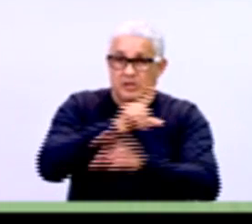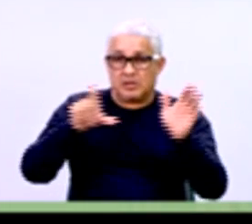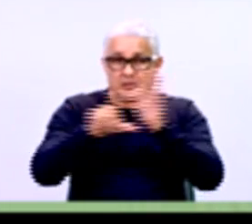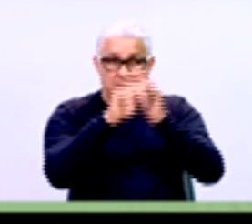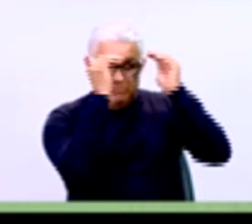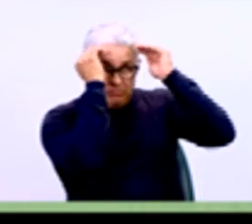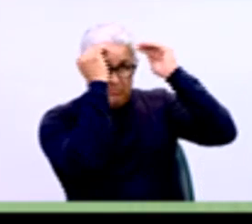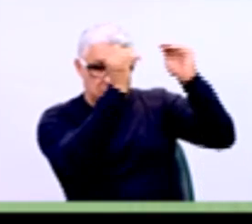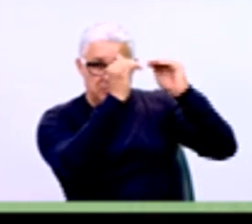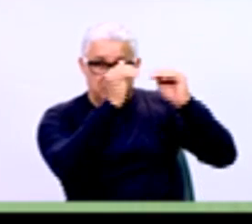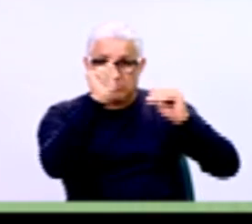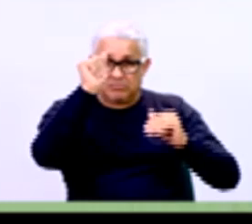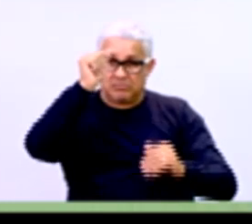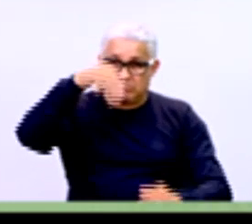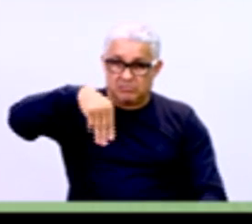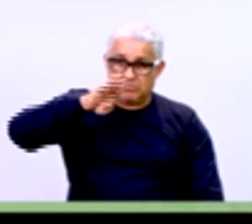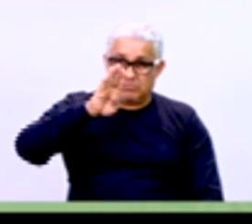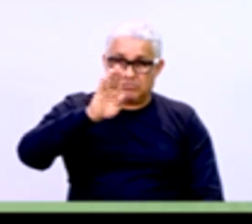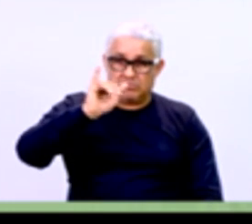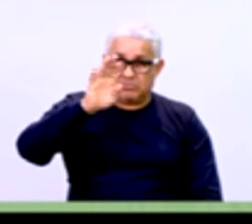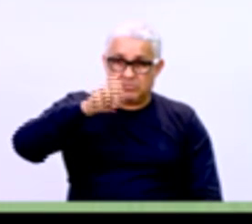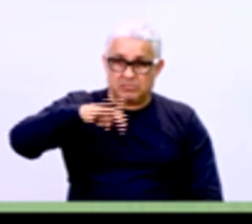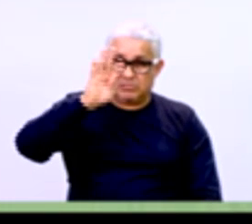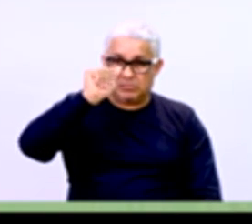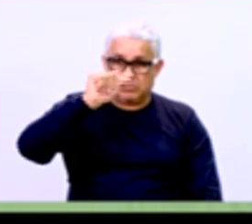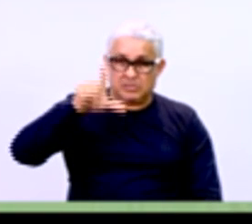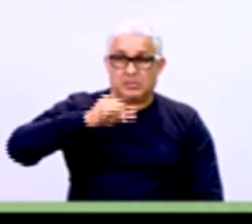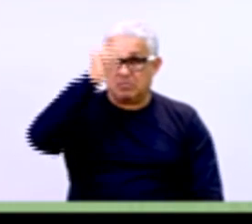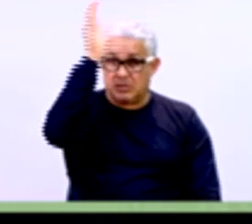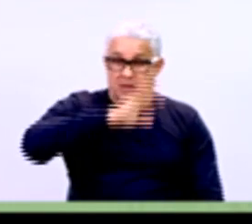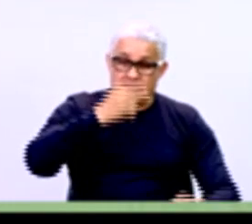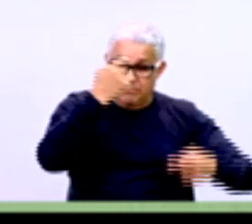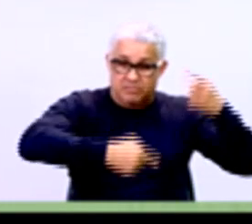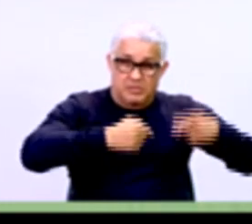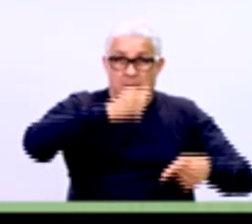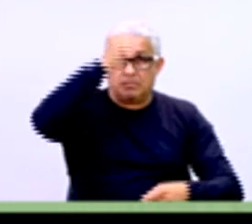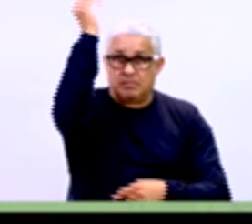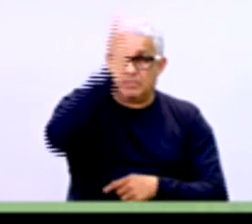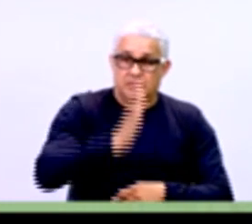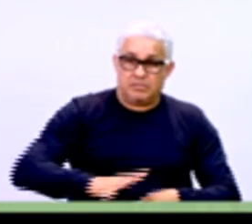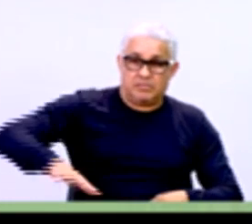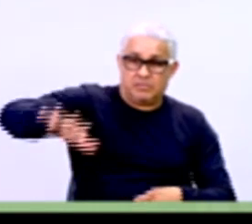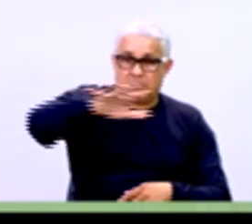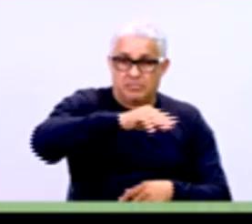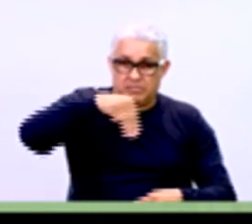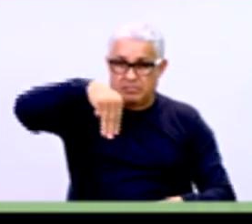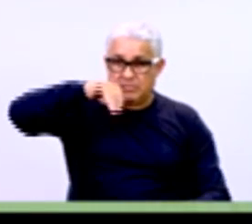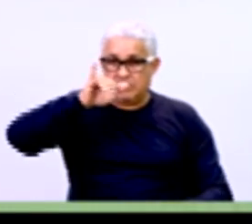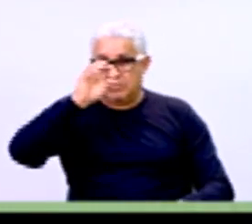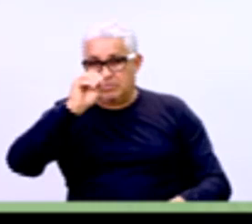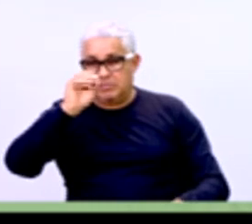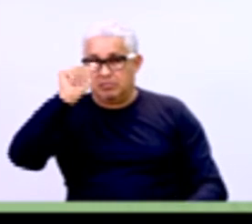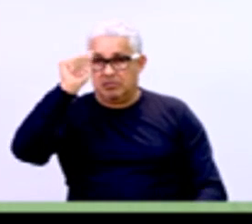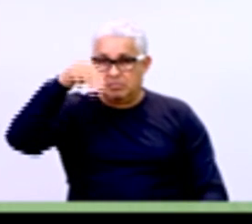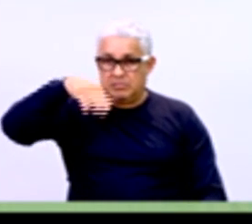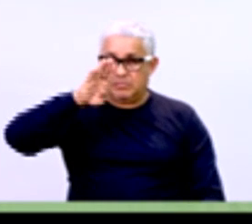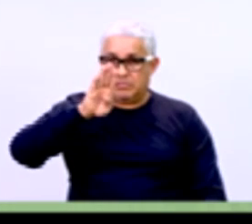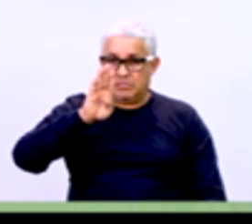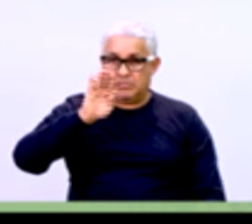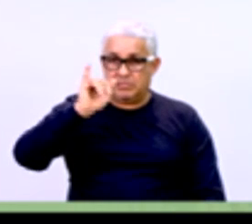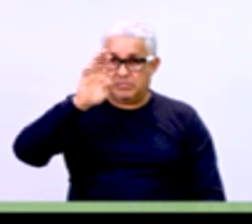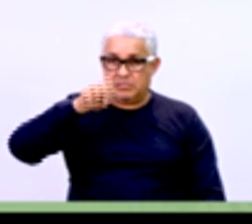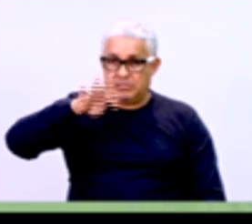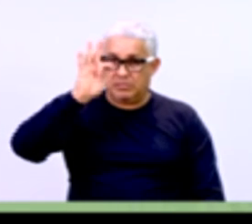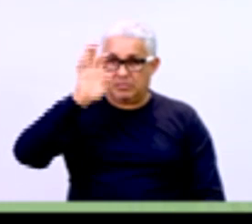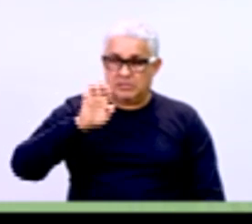legislação ambiental aplicável, no caso do Brasil, Política Nacional de Meio Ambiente, dentre outras. Não é? A Política Nacional